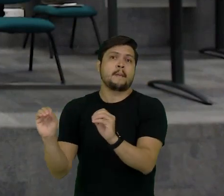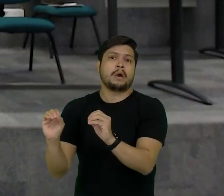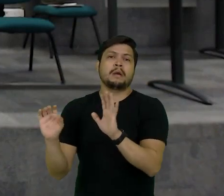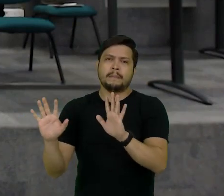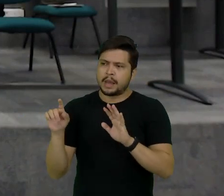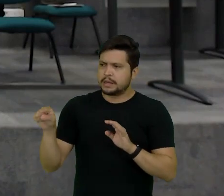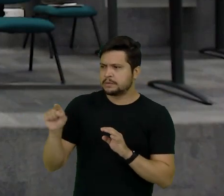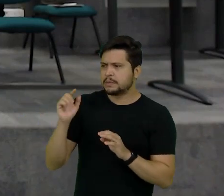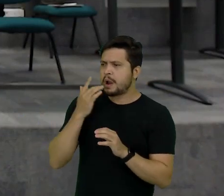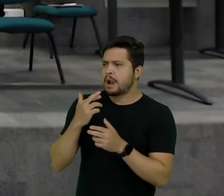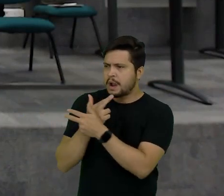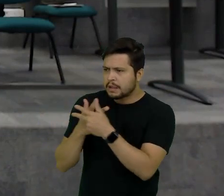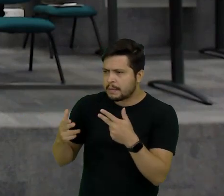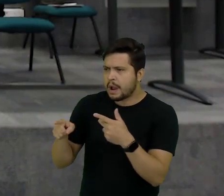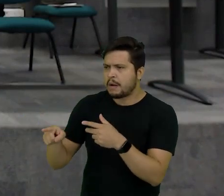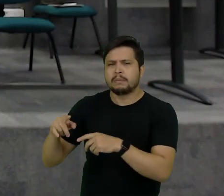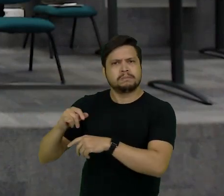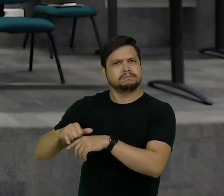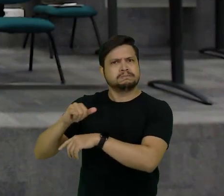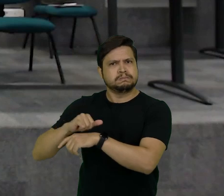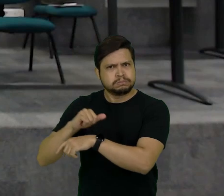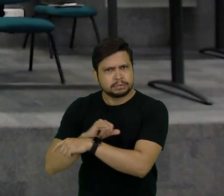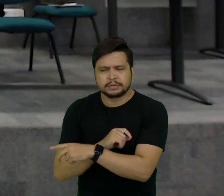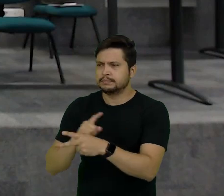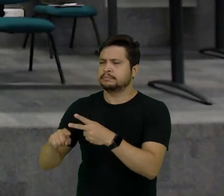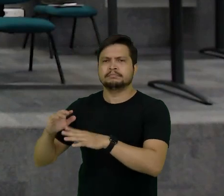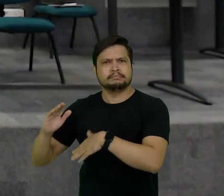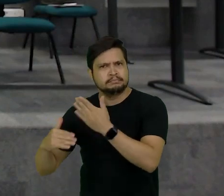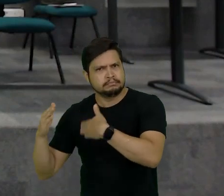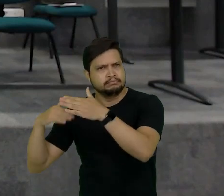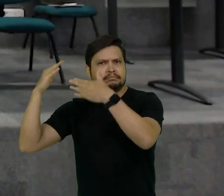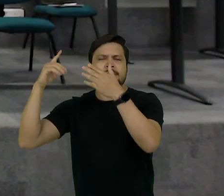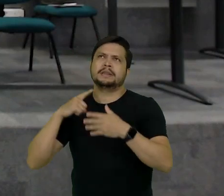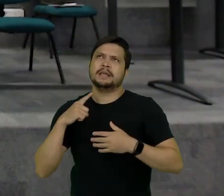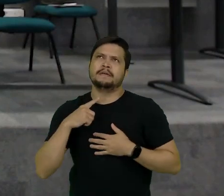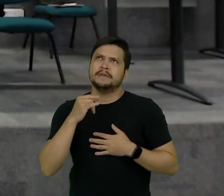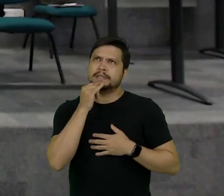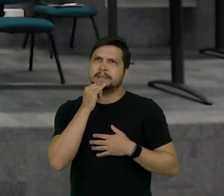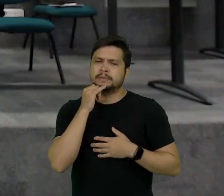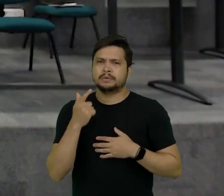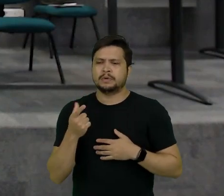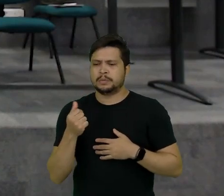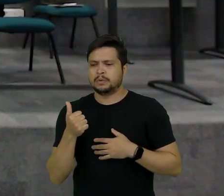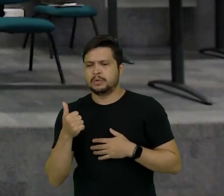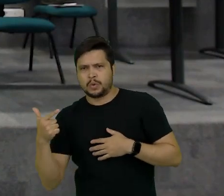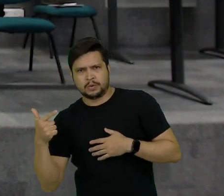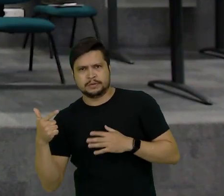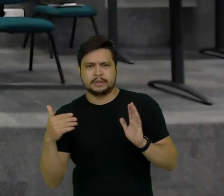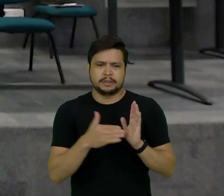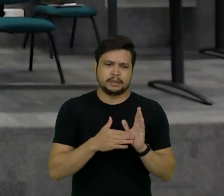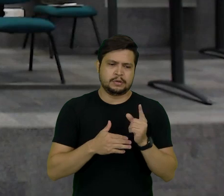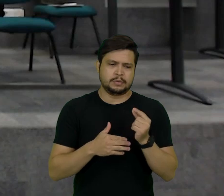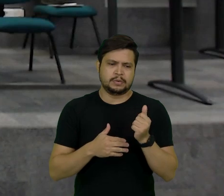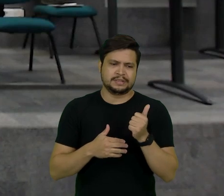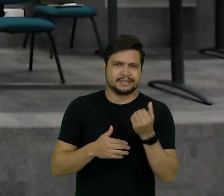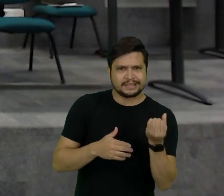tem animal ganhando peso na seca, a gente viveu aí de 2012 a 2017 uma